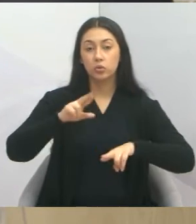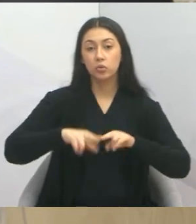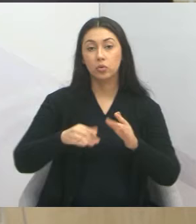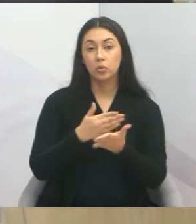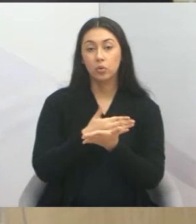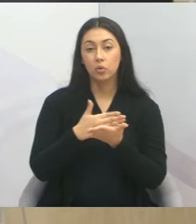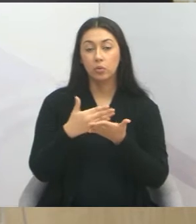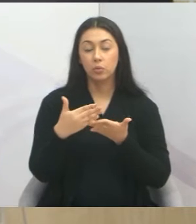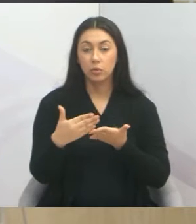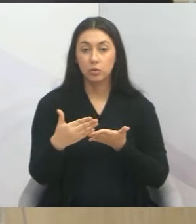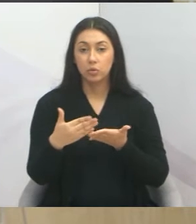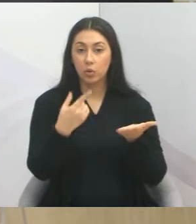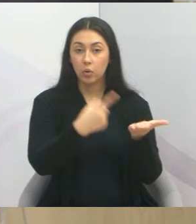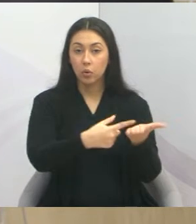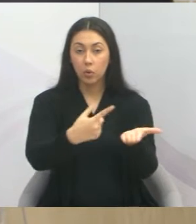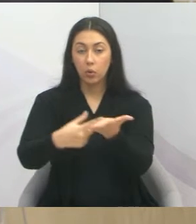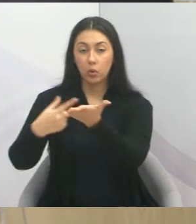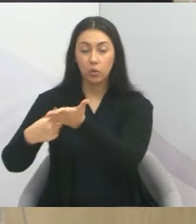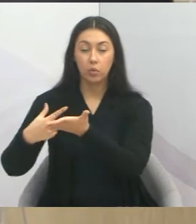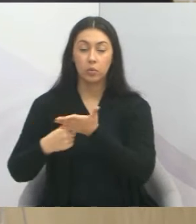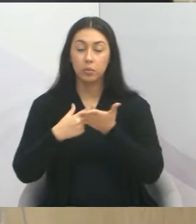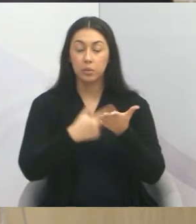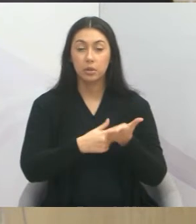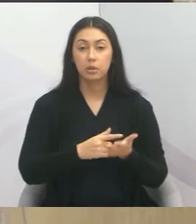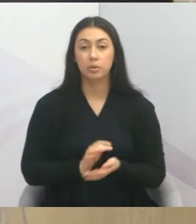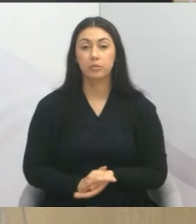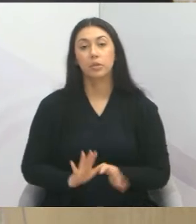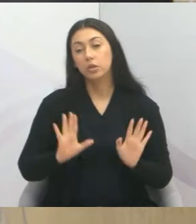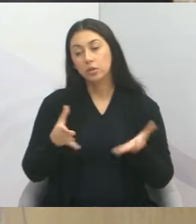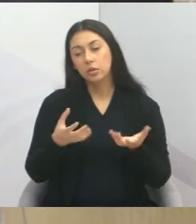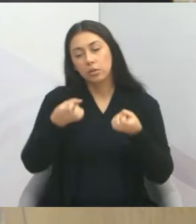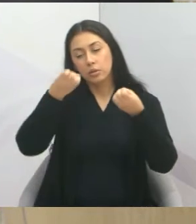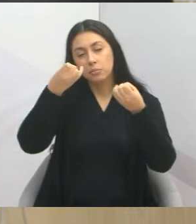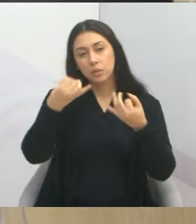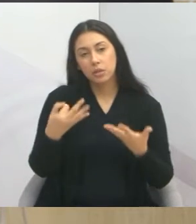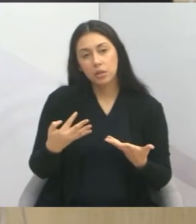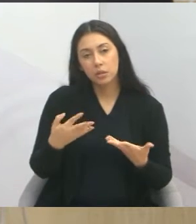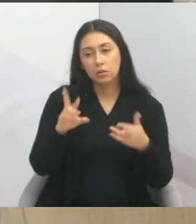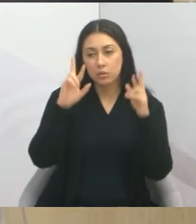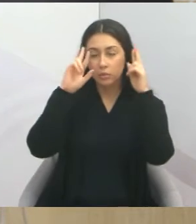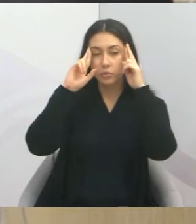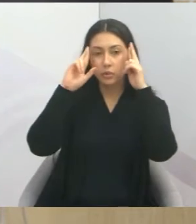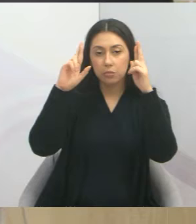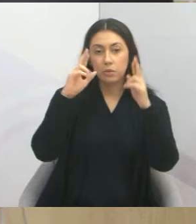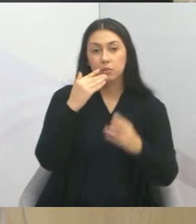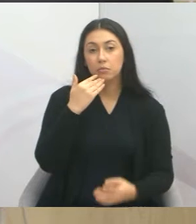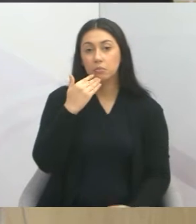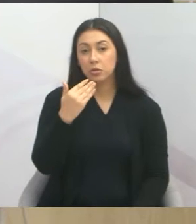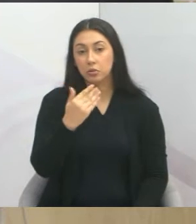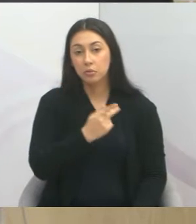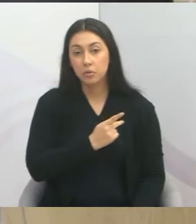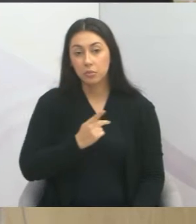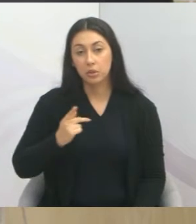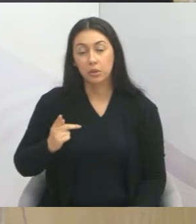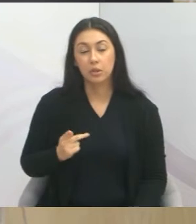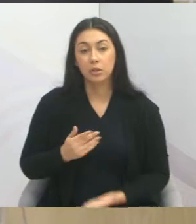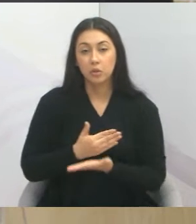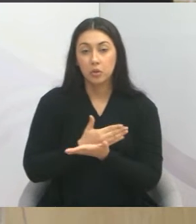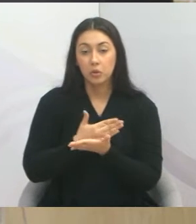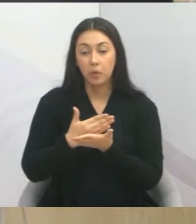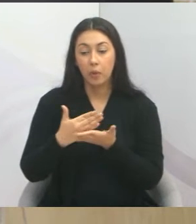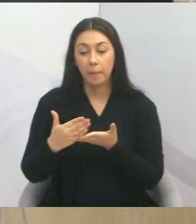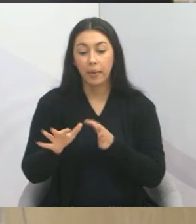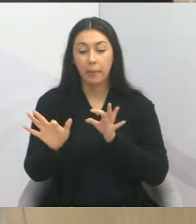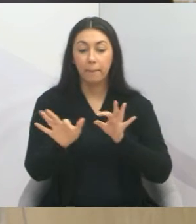que passou a integrar o calendário oficial feitos registro respeitosamente requeremos a presença casa que seja